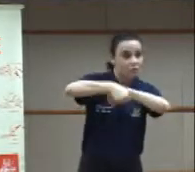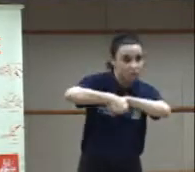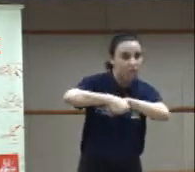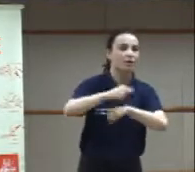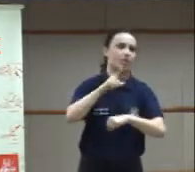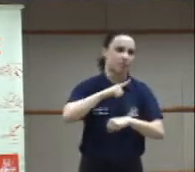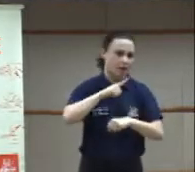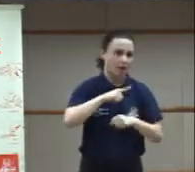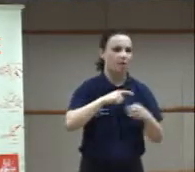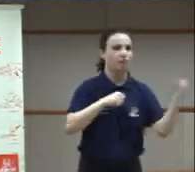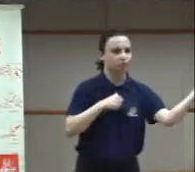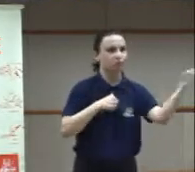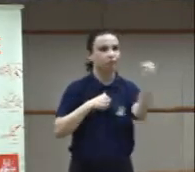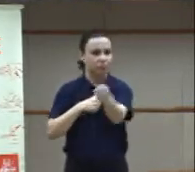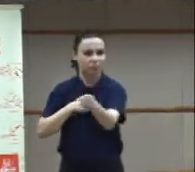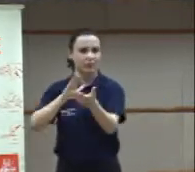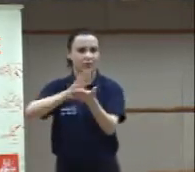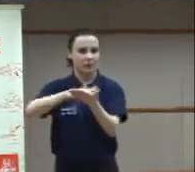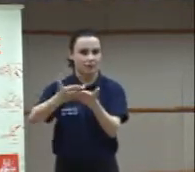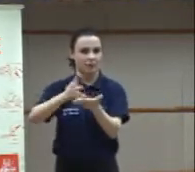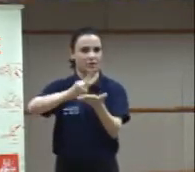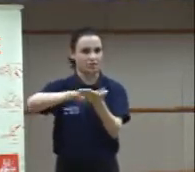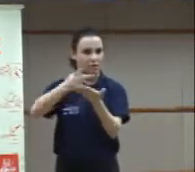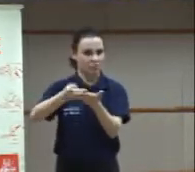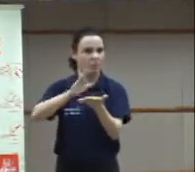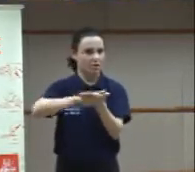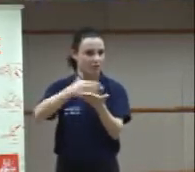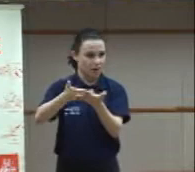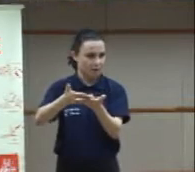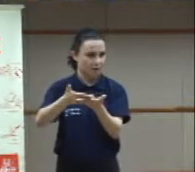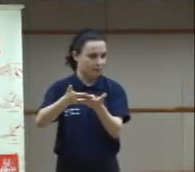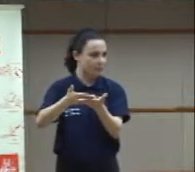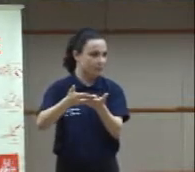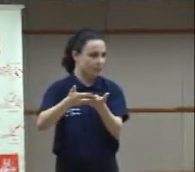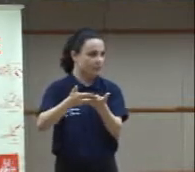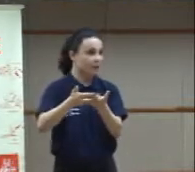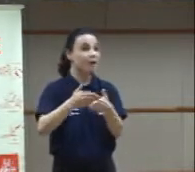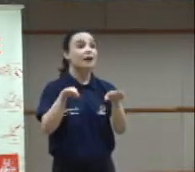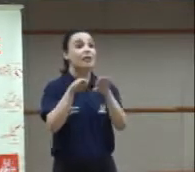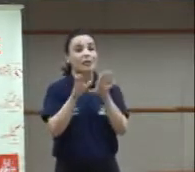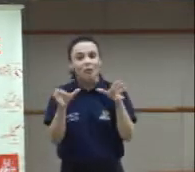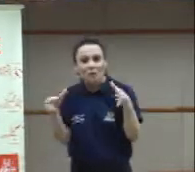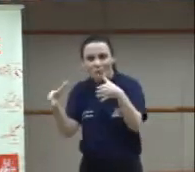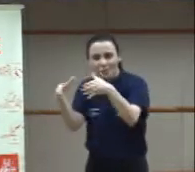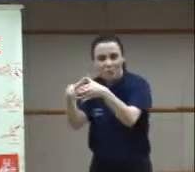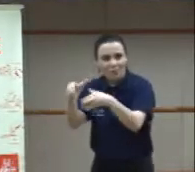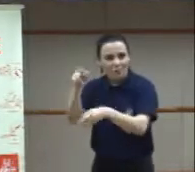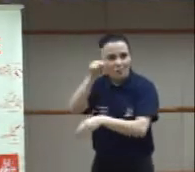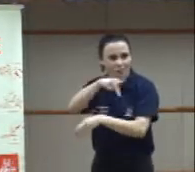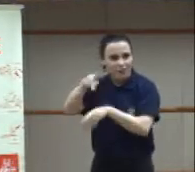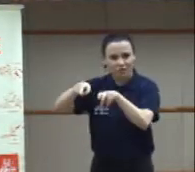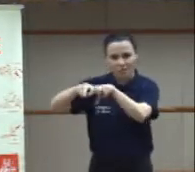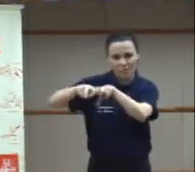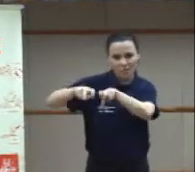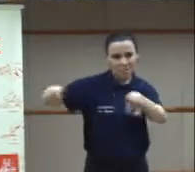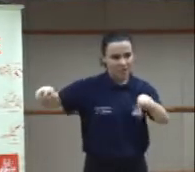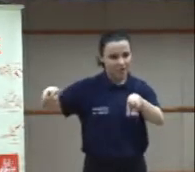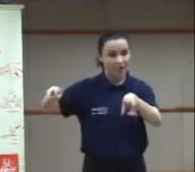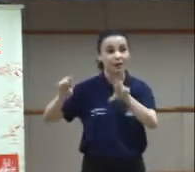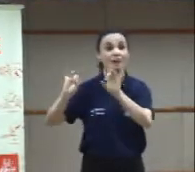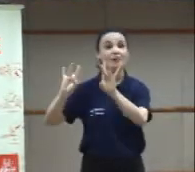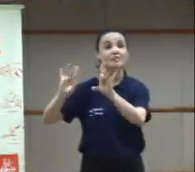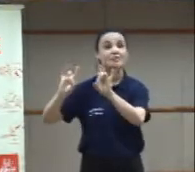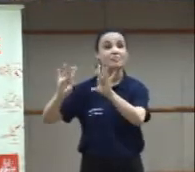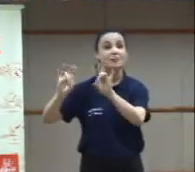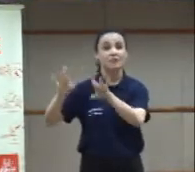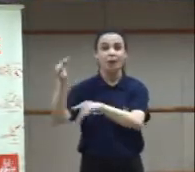as questões da prova, e aqueles que vão corrigir as provas, a banca, tem que ter uma banca